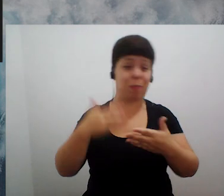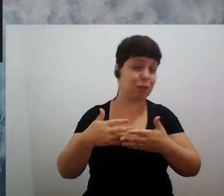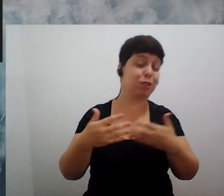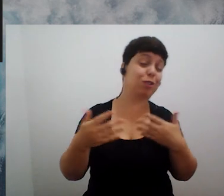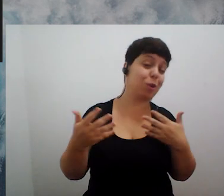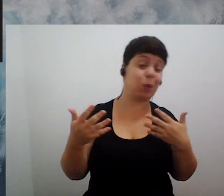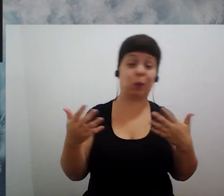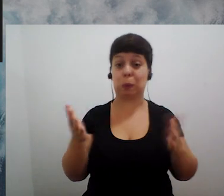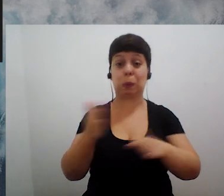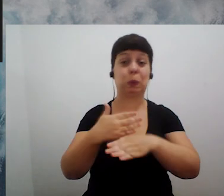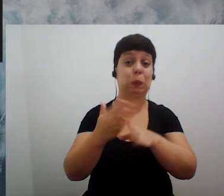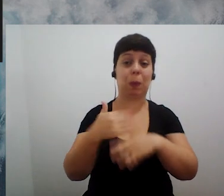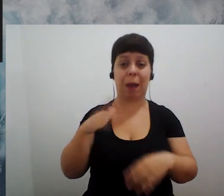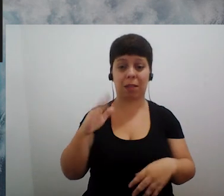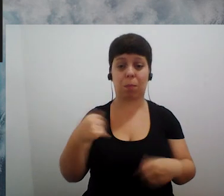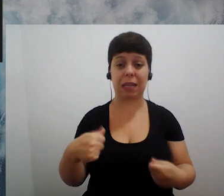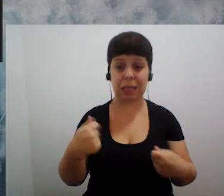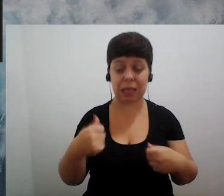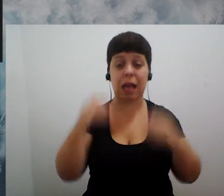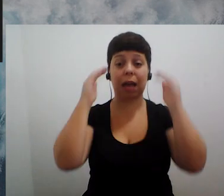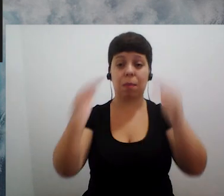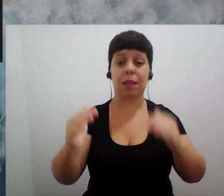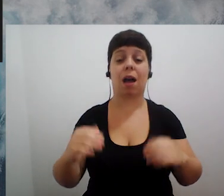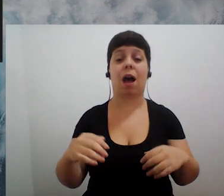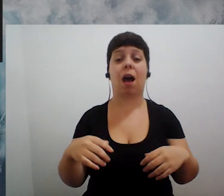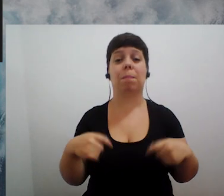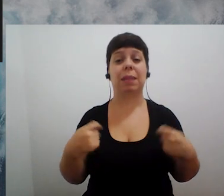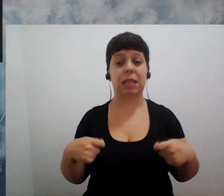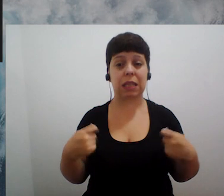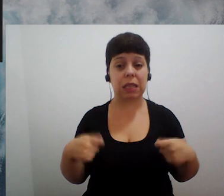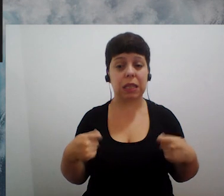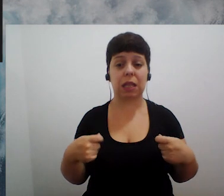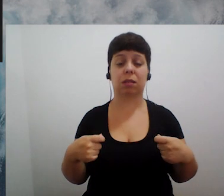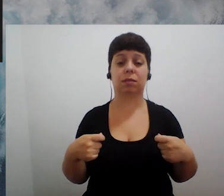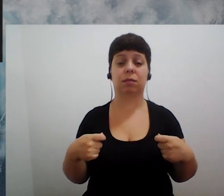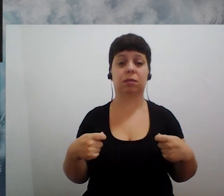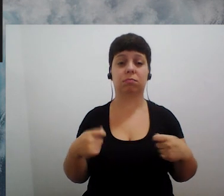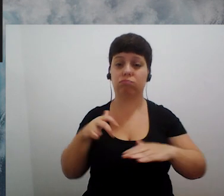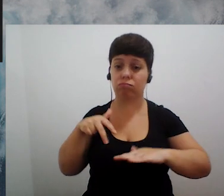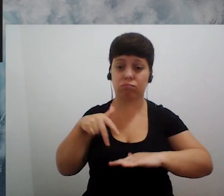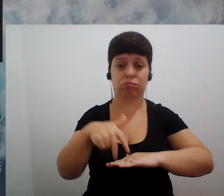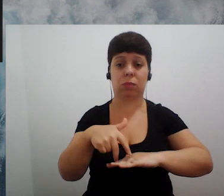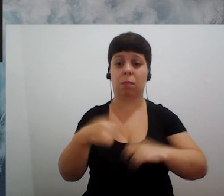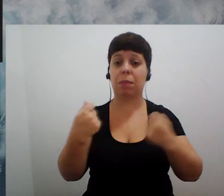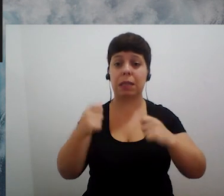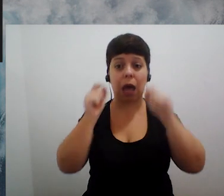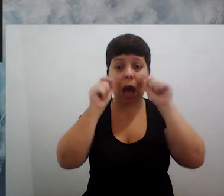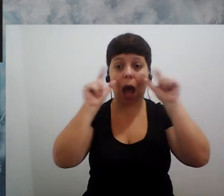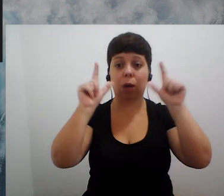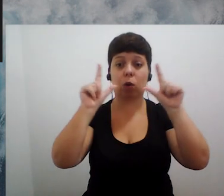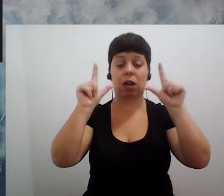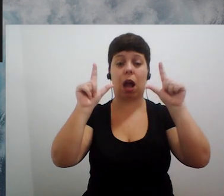também. Mas nós precisamos nos respeitar, nós precisamos nos colocarmos, nós precisamos